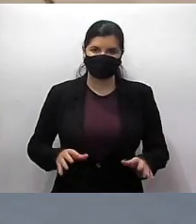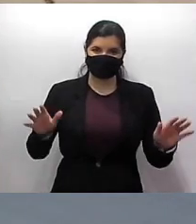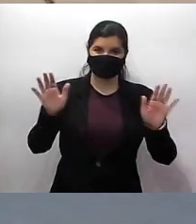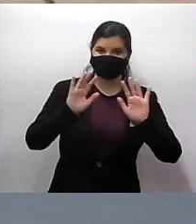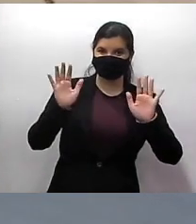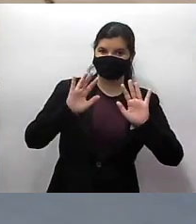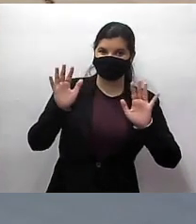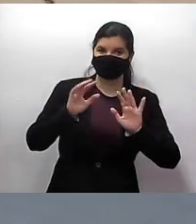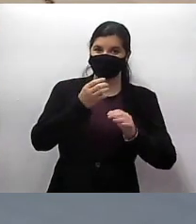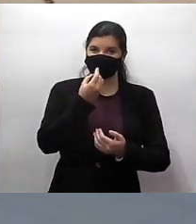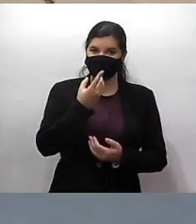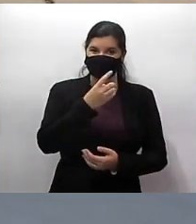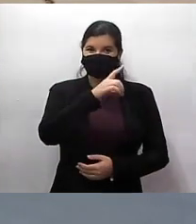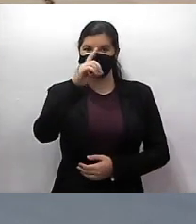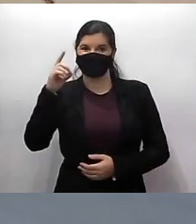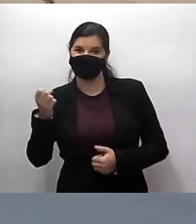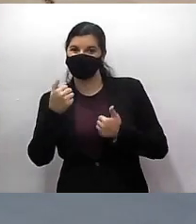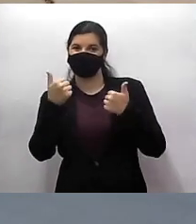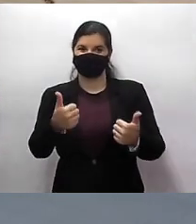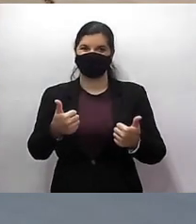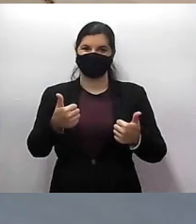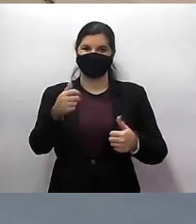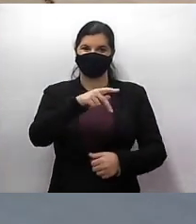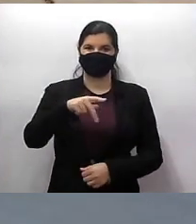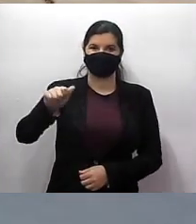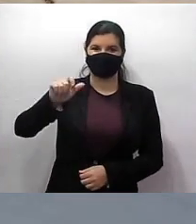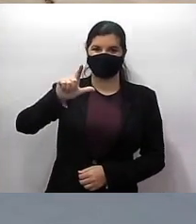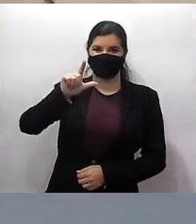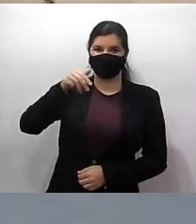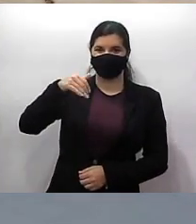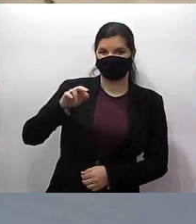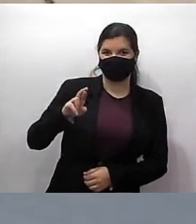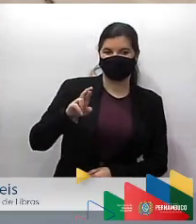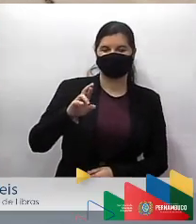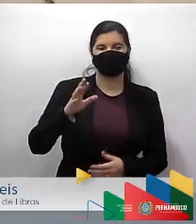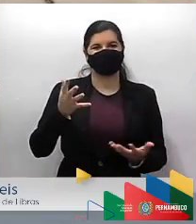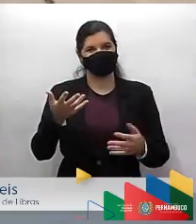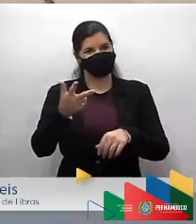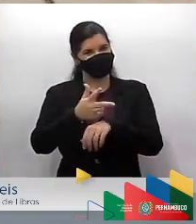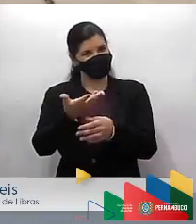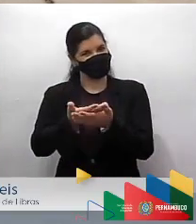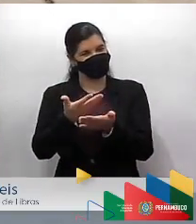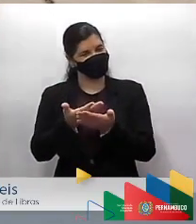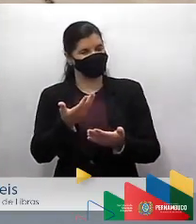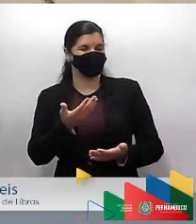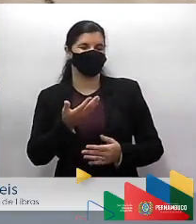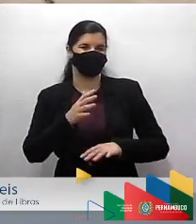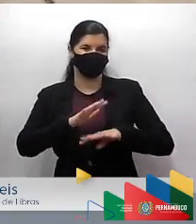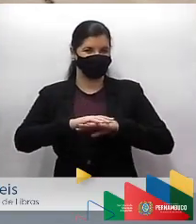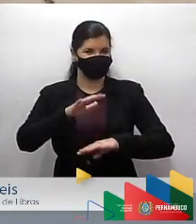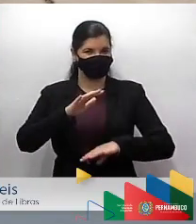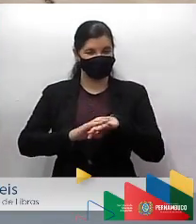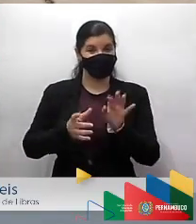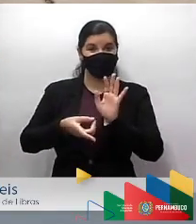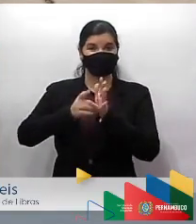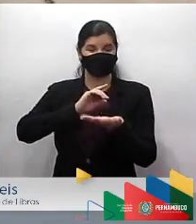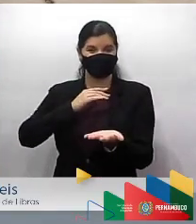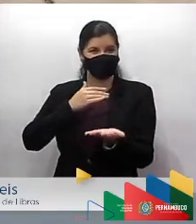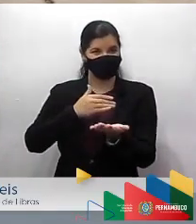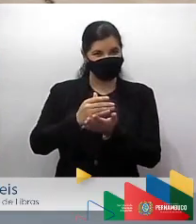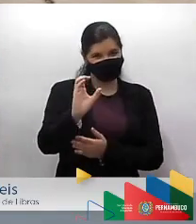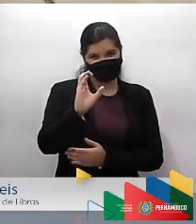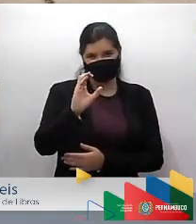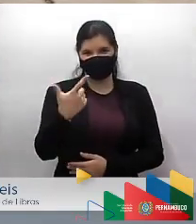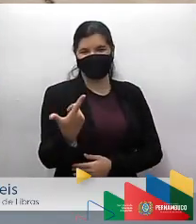Olá pessoal, bom dia, tudo bem? Professor Almir Serpa aqui para vocês, videoaula de hoje de matemática. E antes de começar, claro,